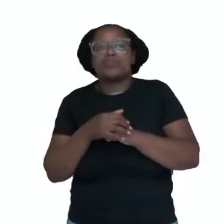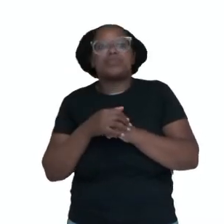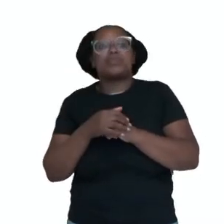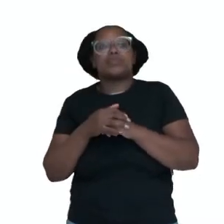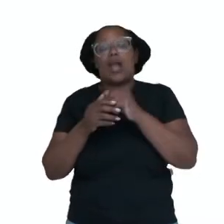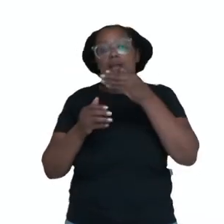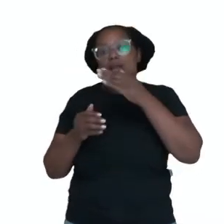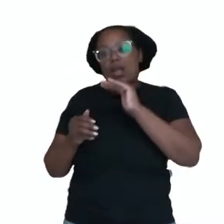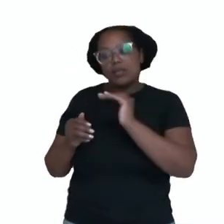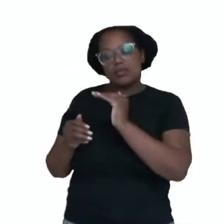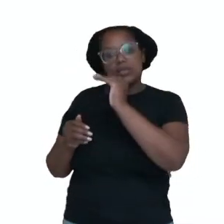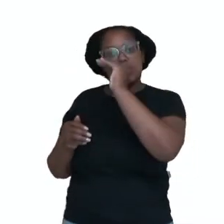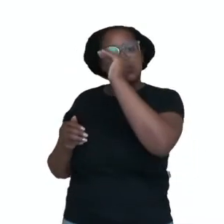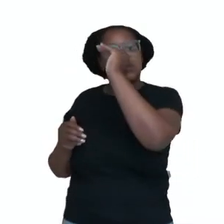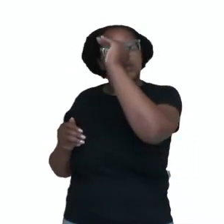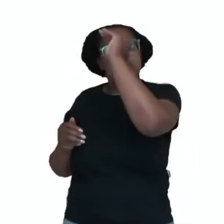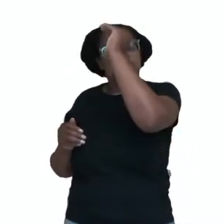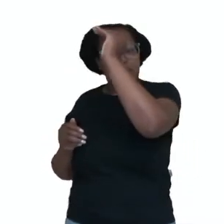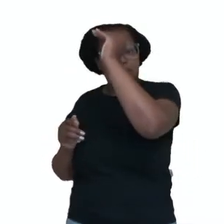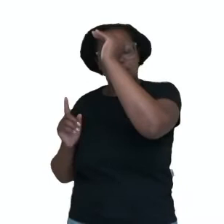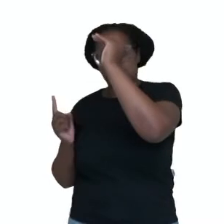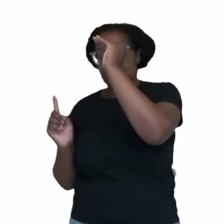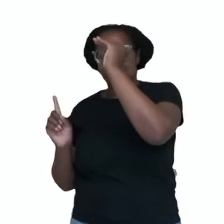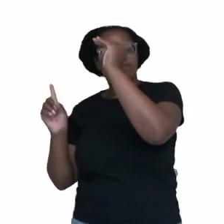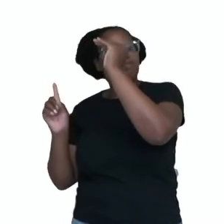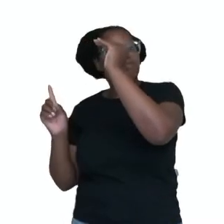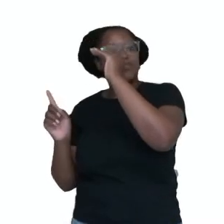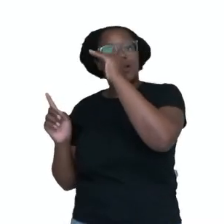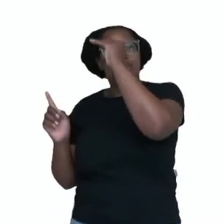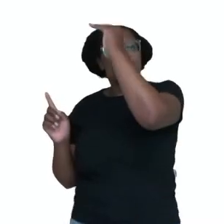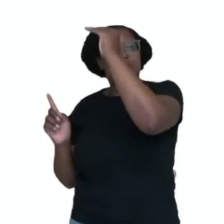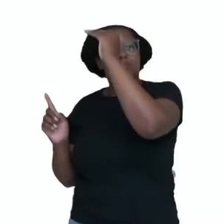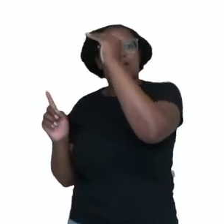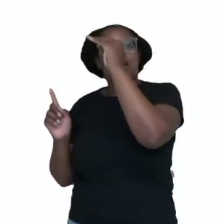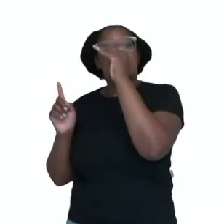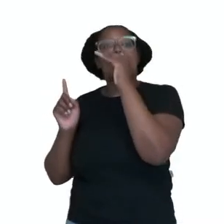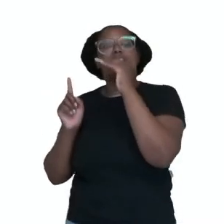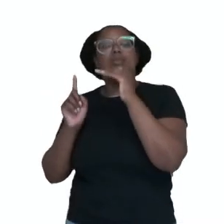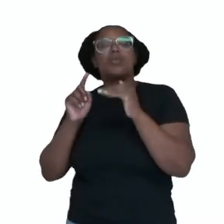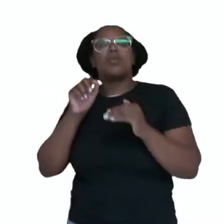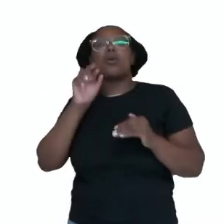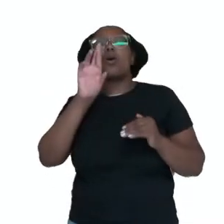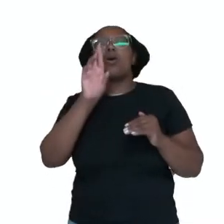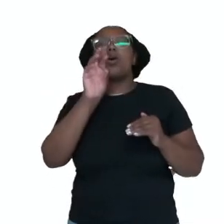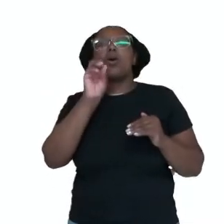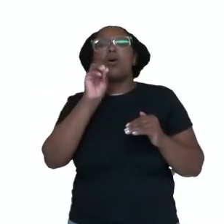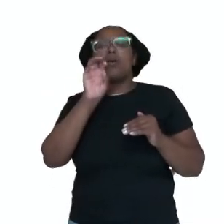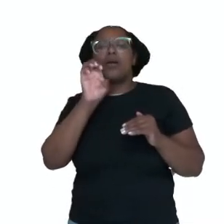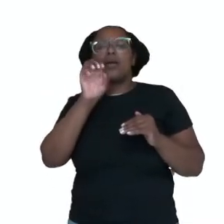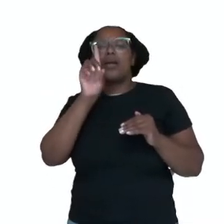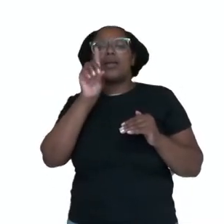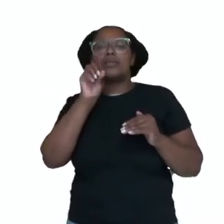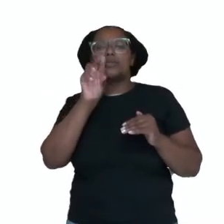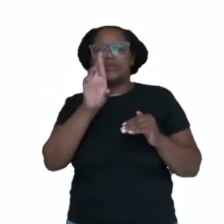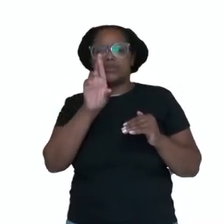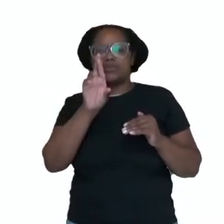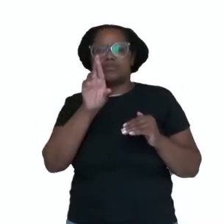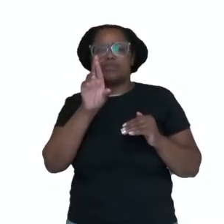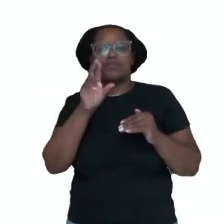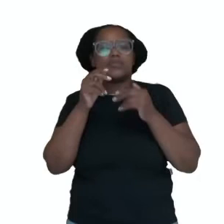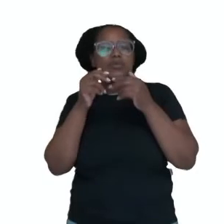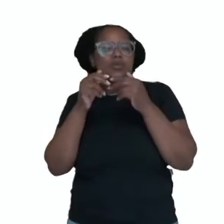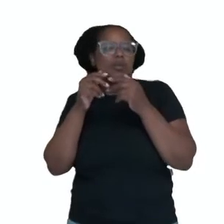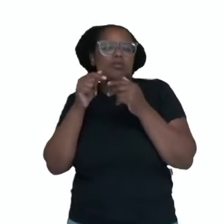Mas veja a setinha saindo agora do gafanhoto para um roedor. Isso mesmo,